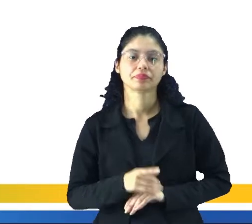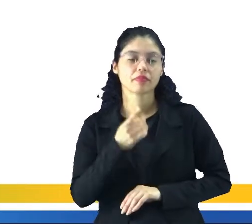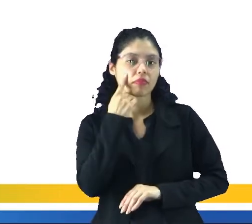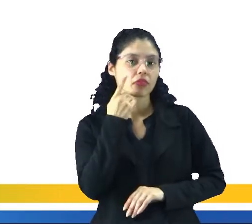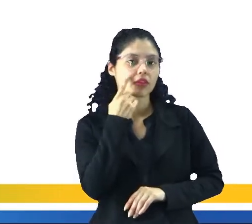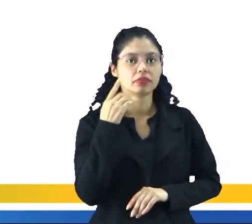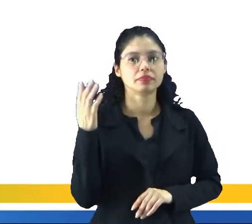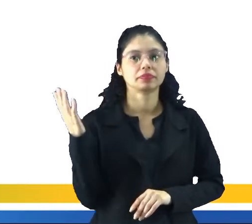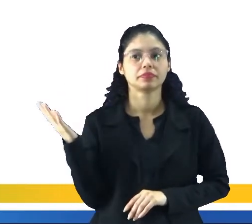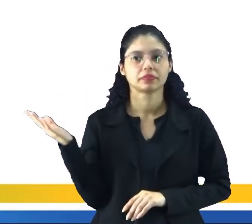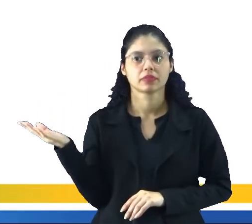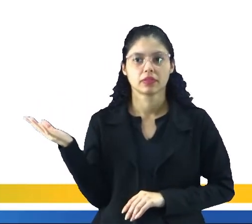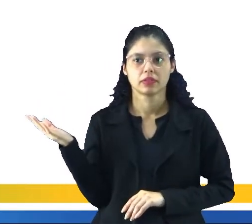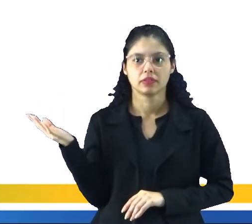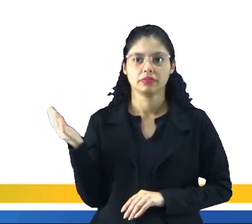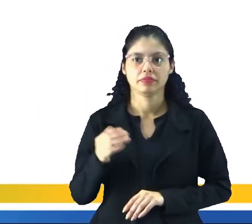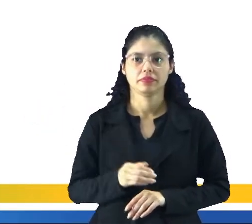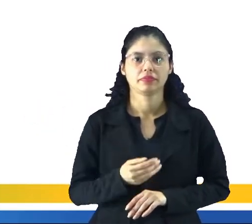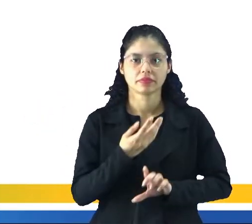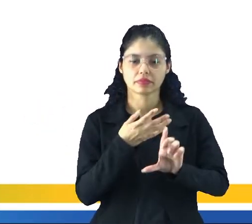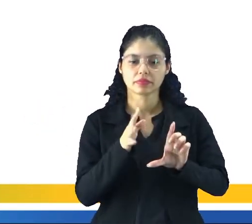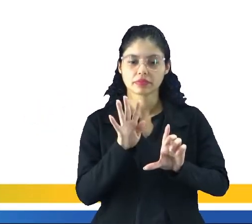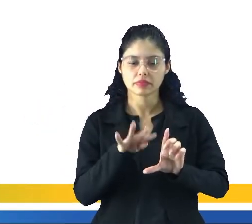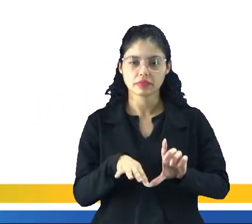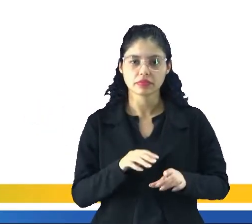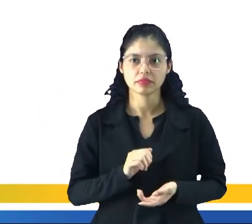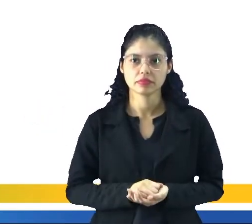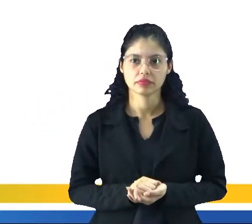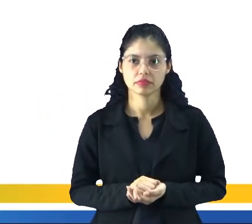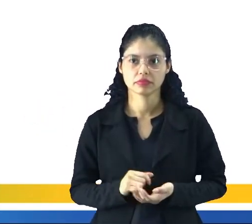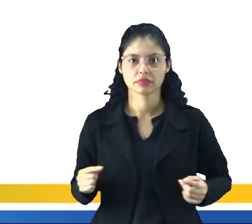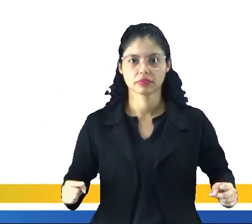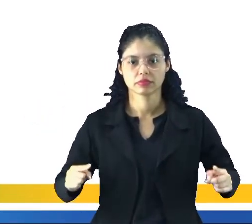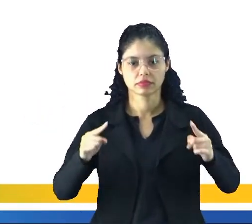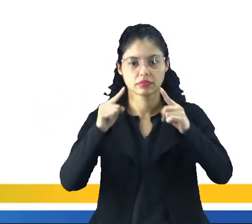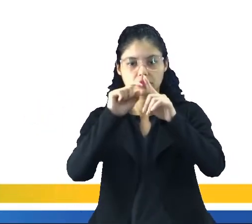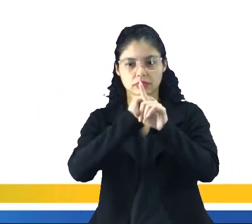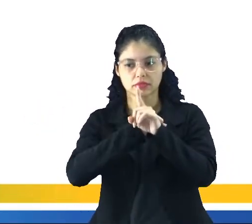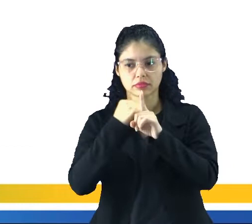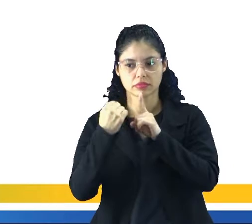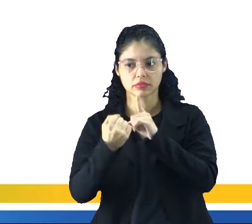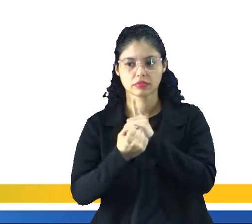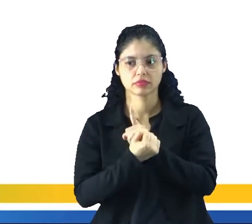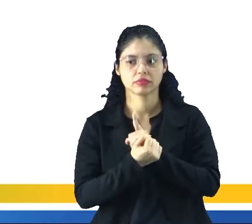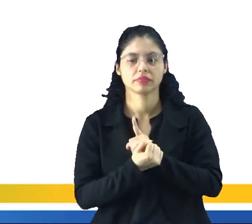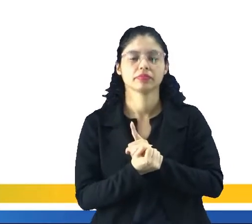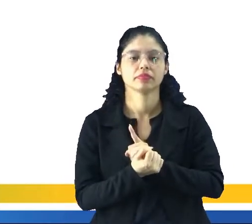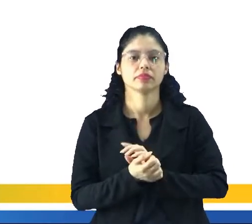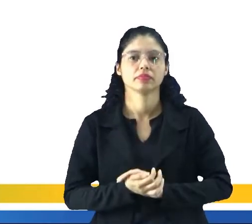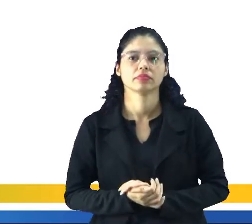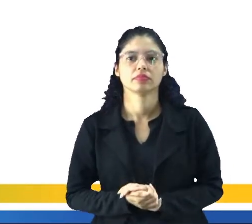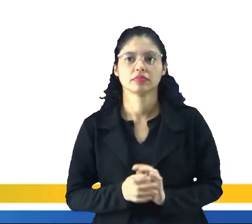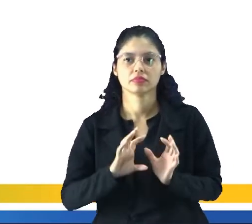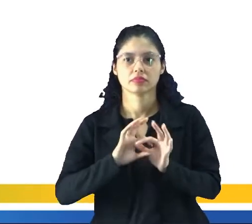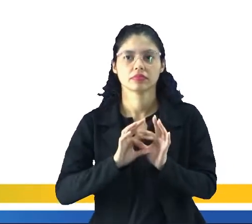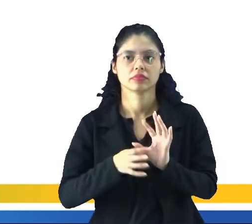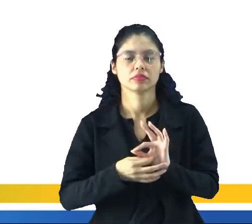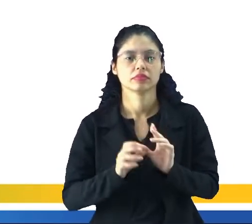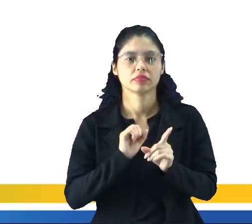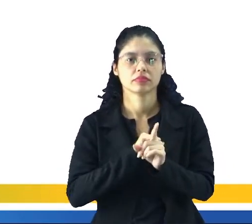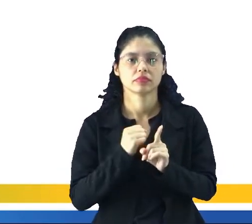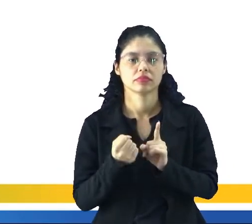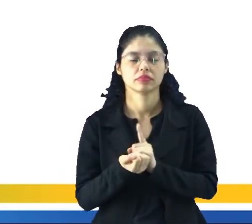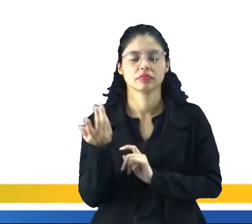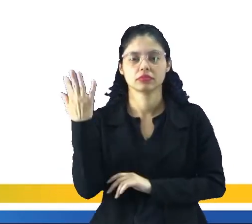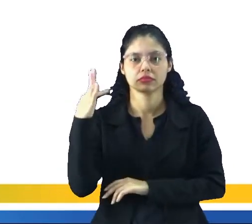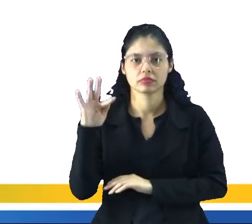Observem aí, um quadro representando a pirâmide social, o contexto social da